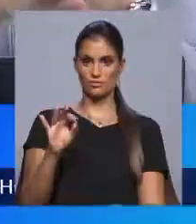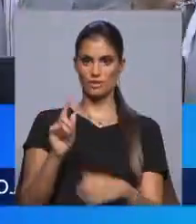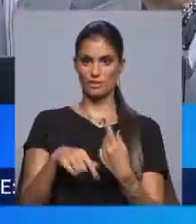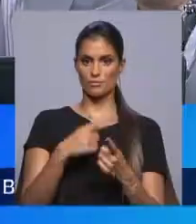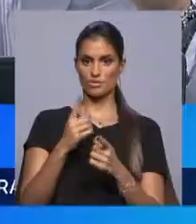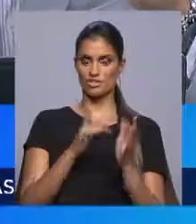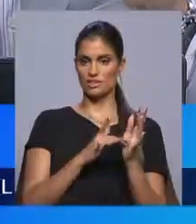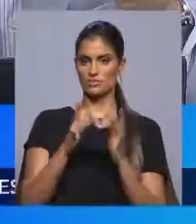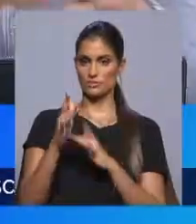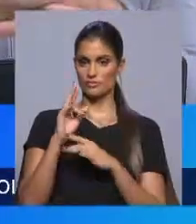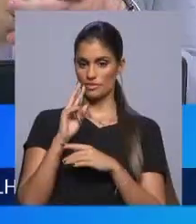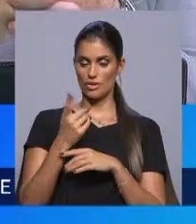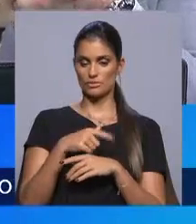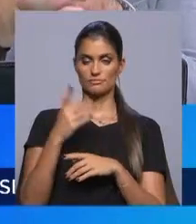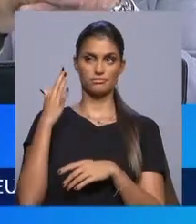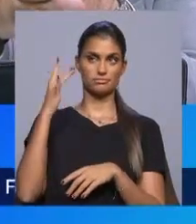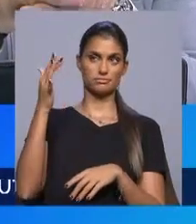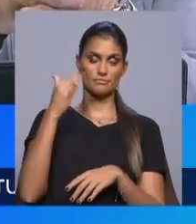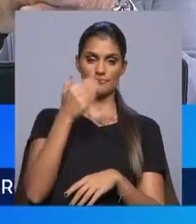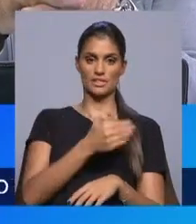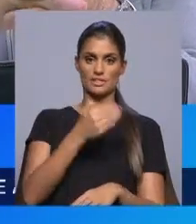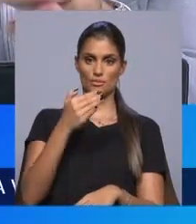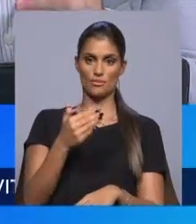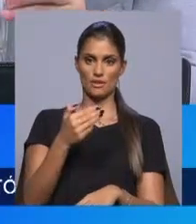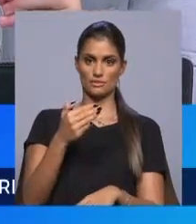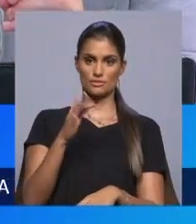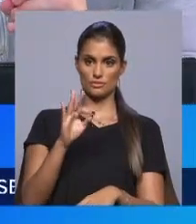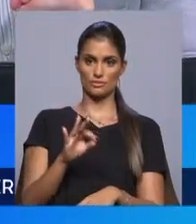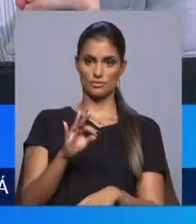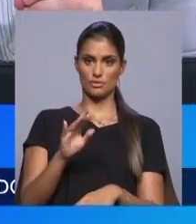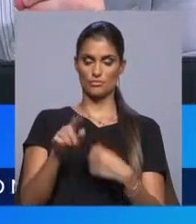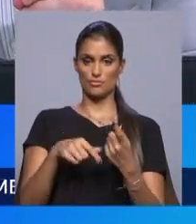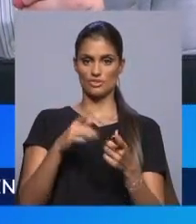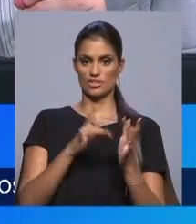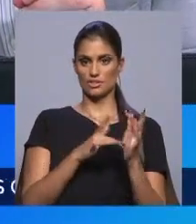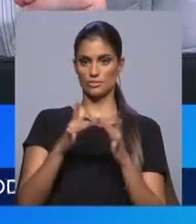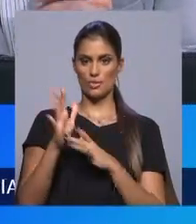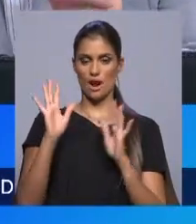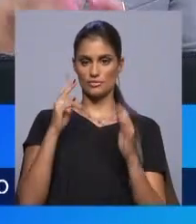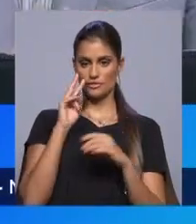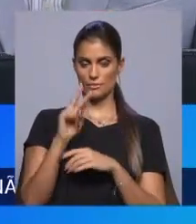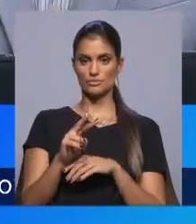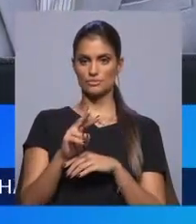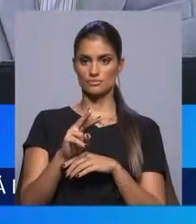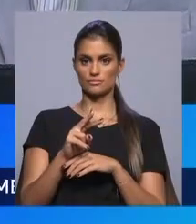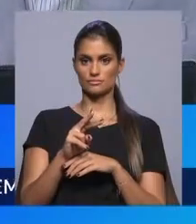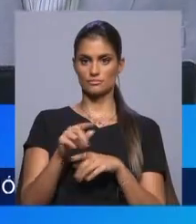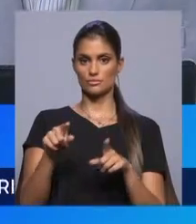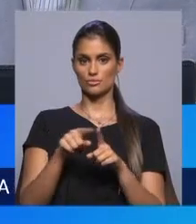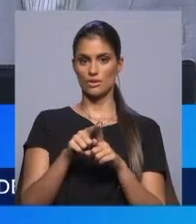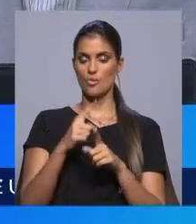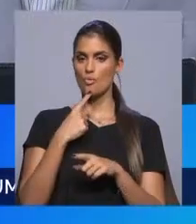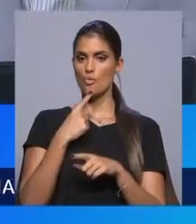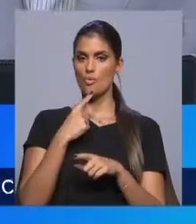d.C., repara para onde é que nós viajamos, 774 d.C., em muitas árvores encontramos anéis com uma grande